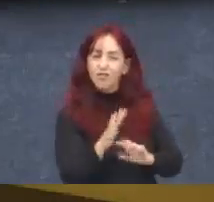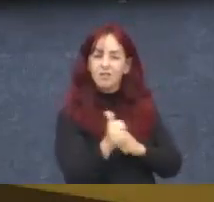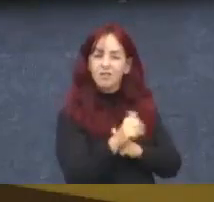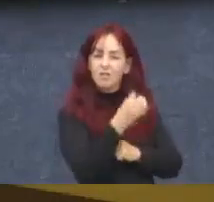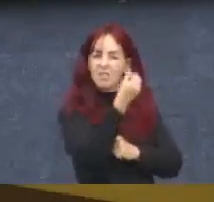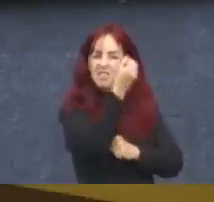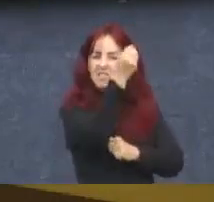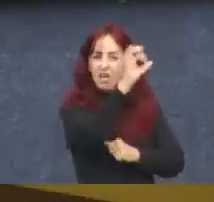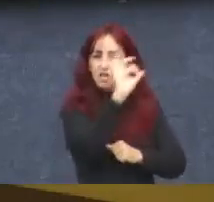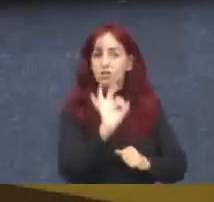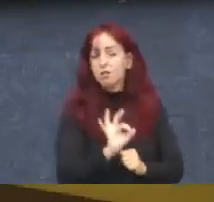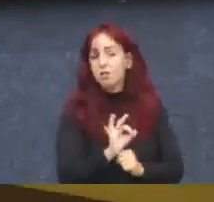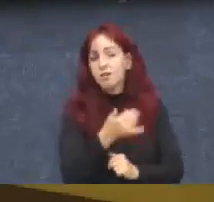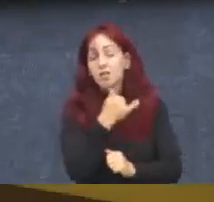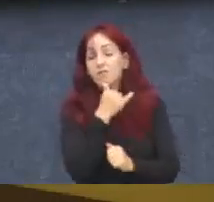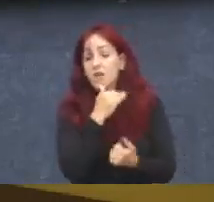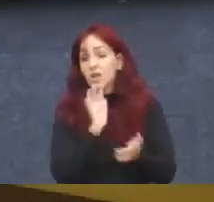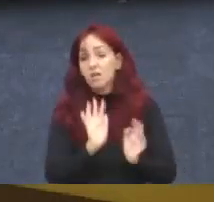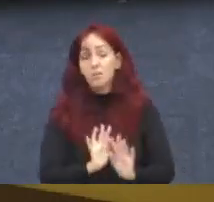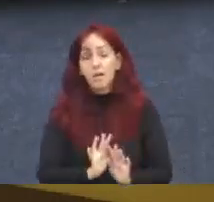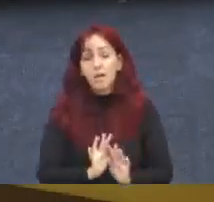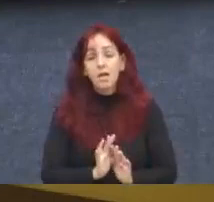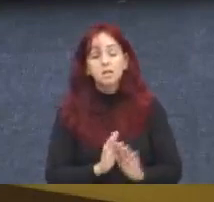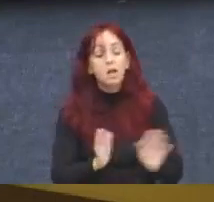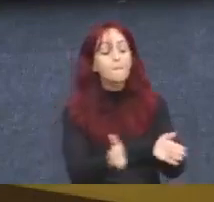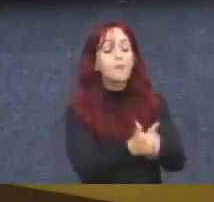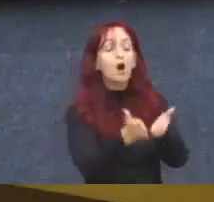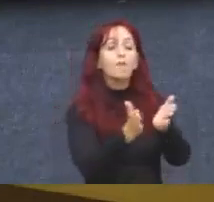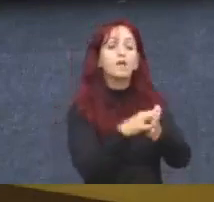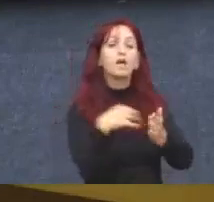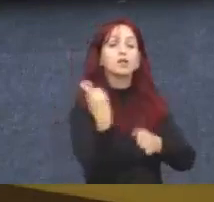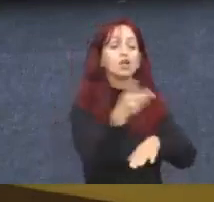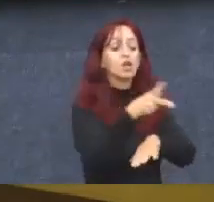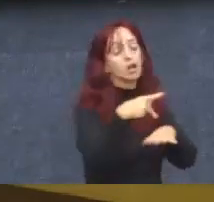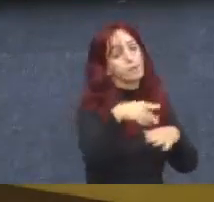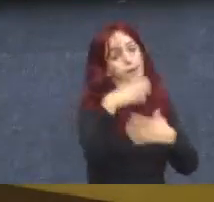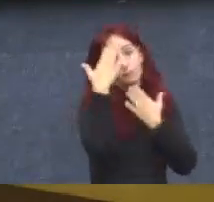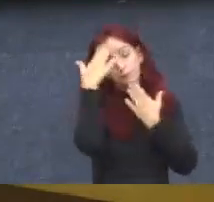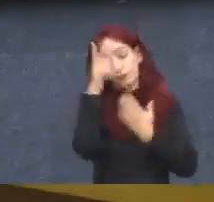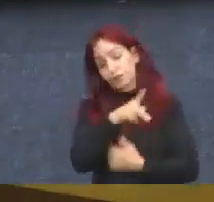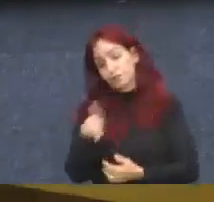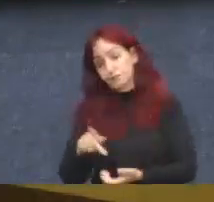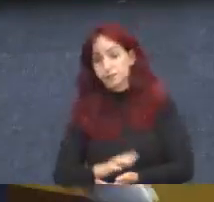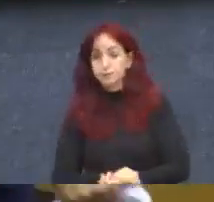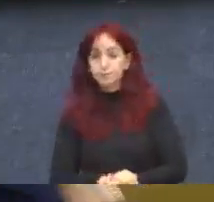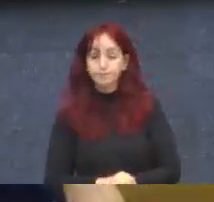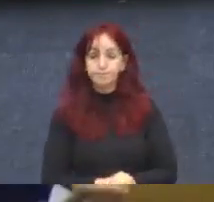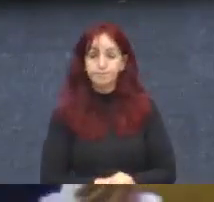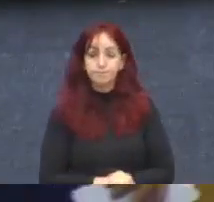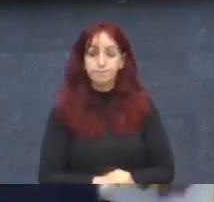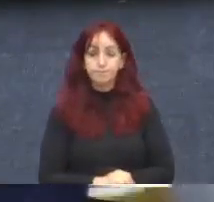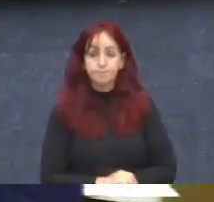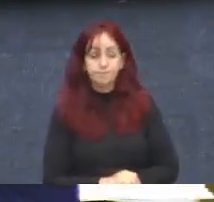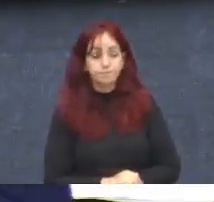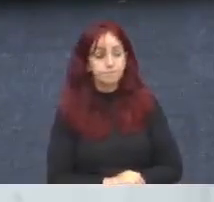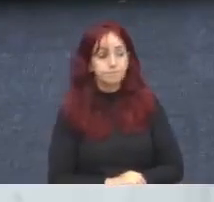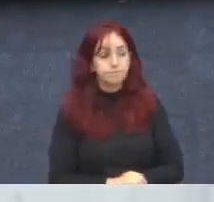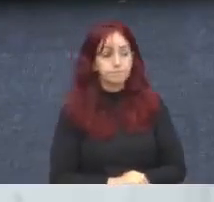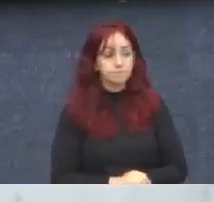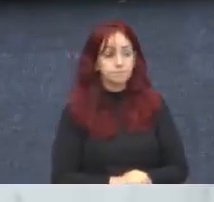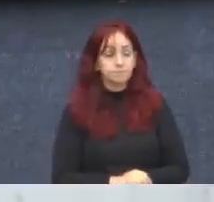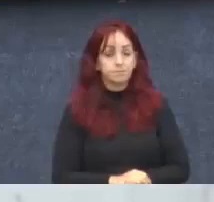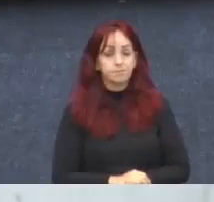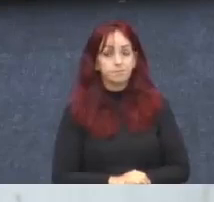100 dias, infelizmente, da pobreza no nosso país. Obrigado, presidente. Obrigado a você, meu caro